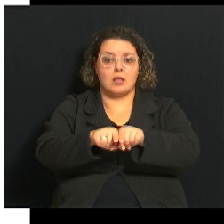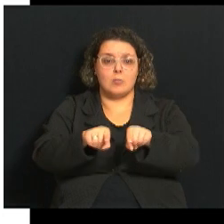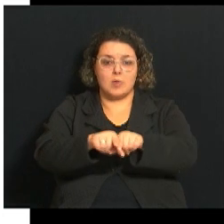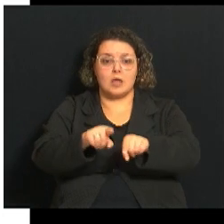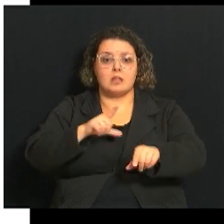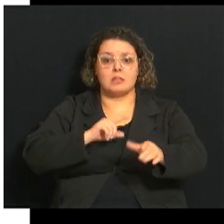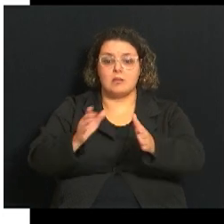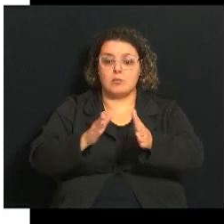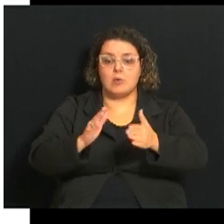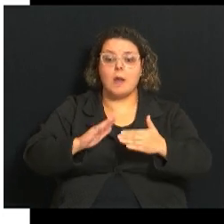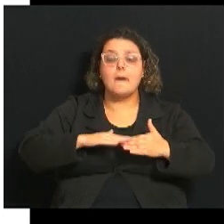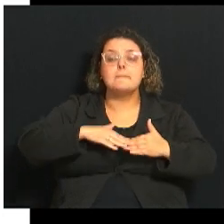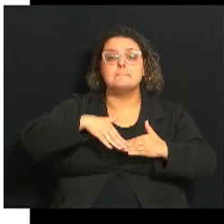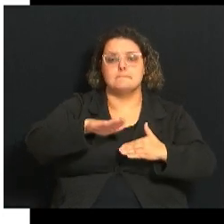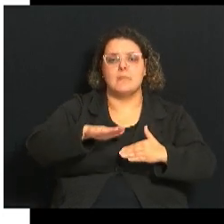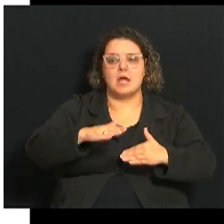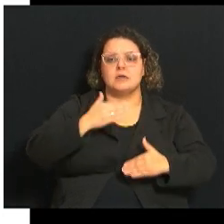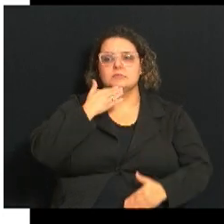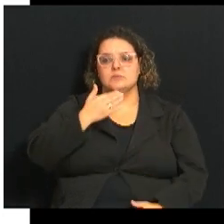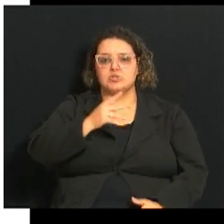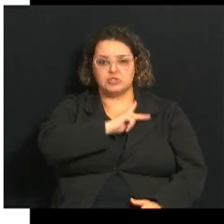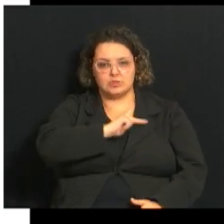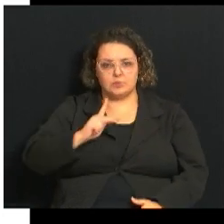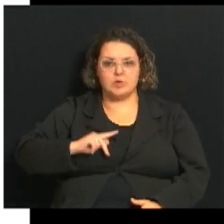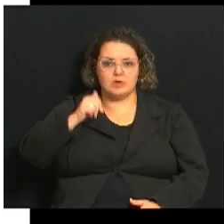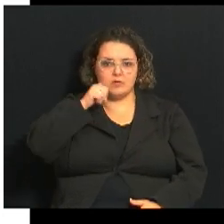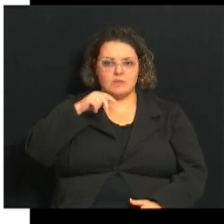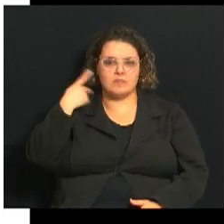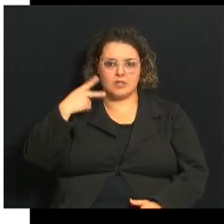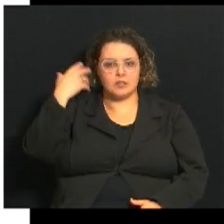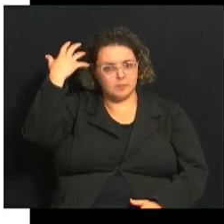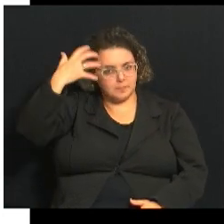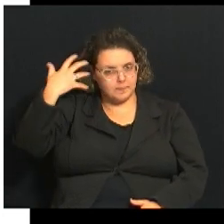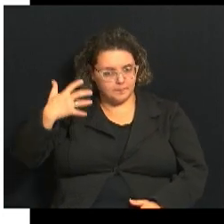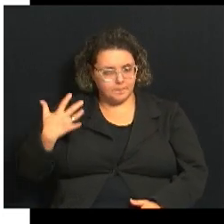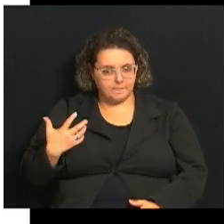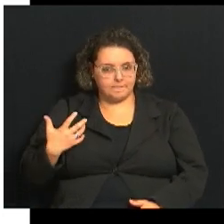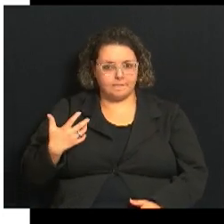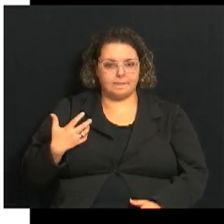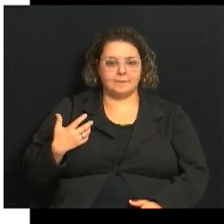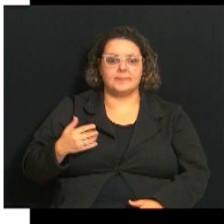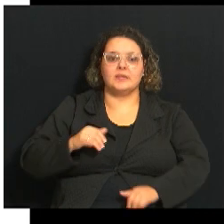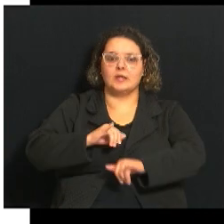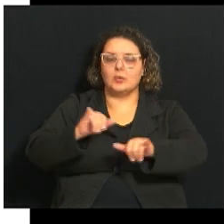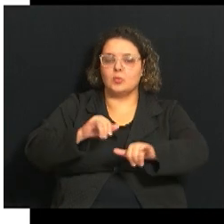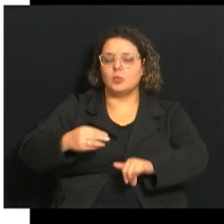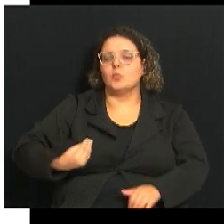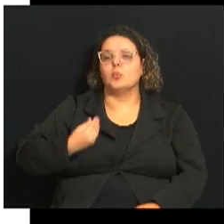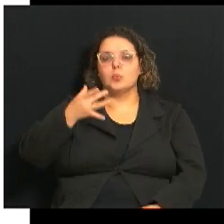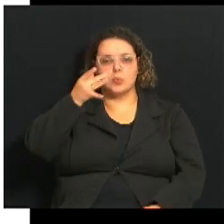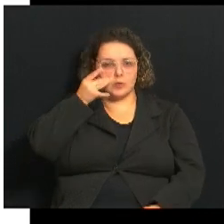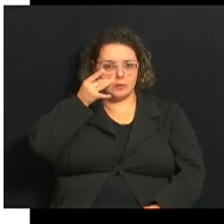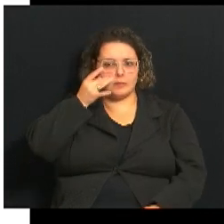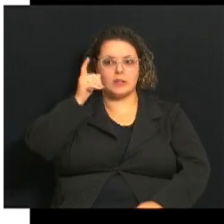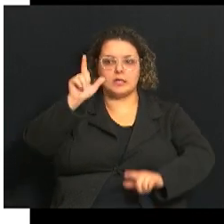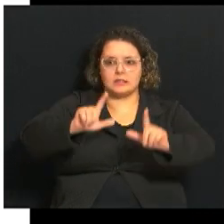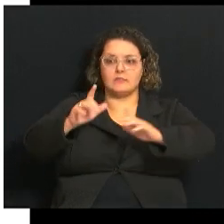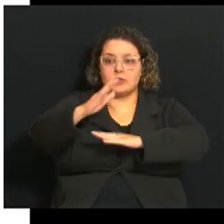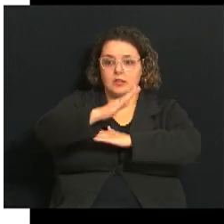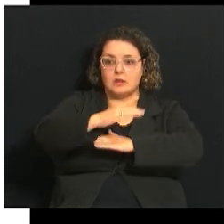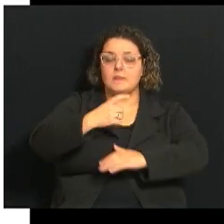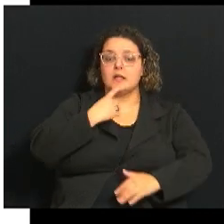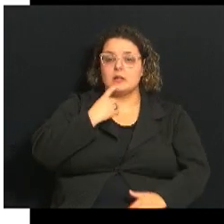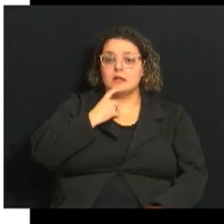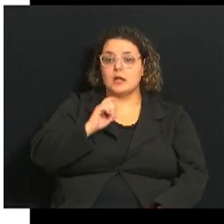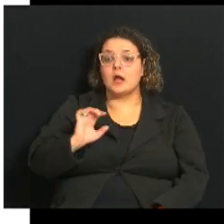prazo prorrogado a pedido da presidente, a vereadora Guida Calisto, com transmissão ao vivo pela TV Câmara Campinas. Esse evento